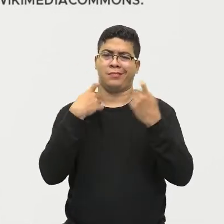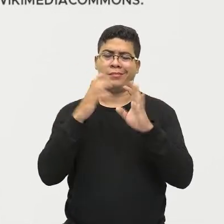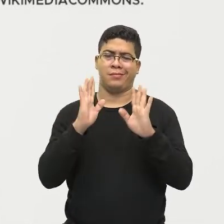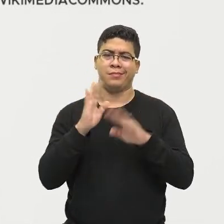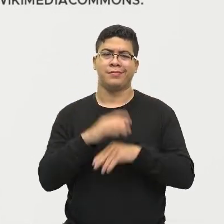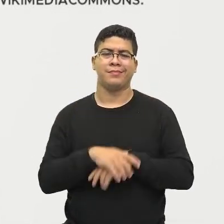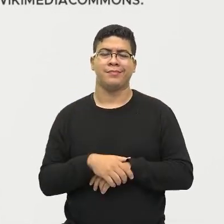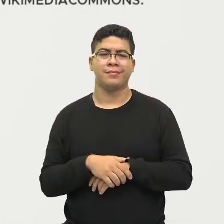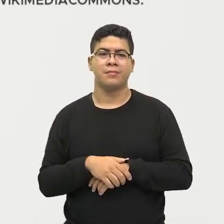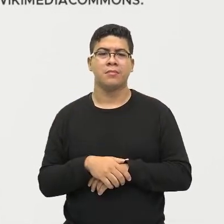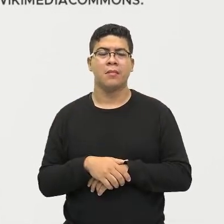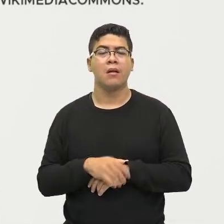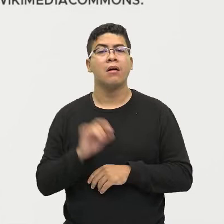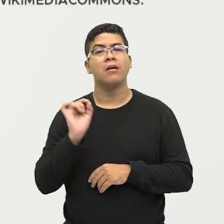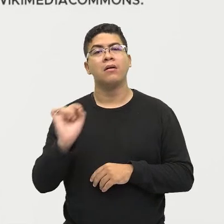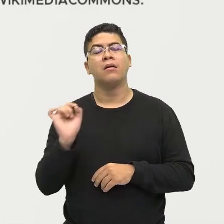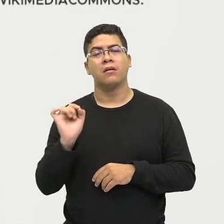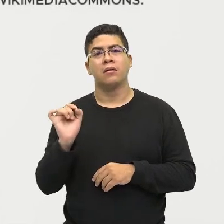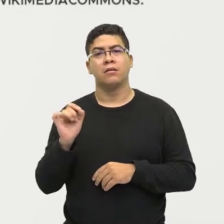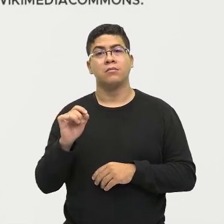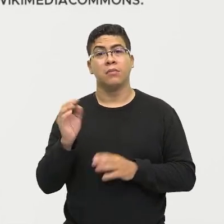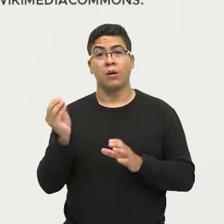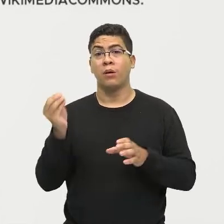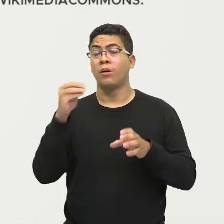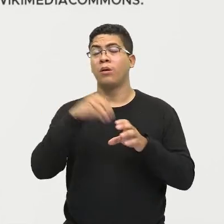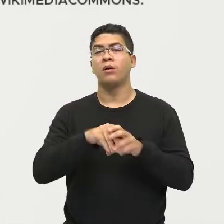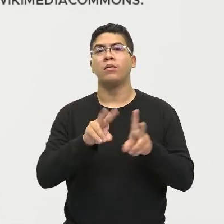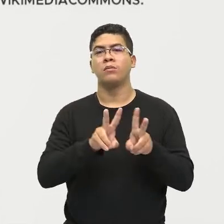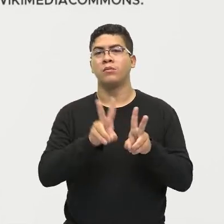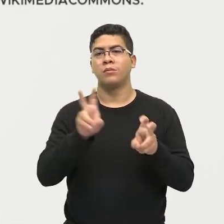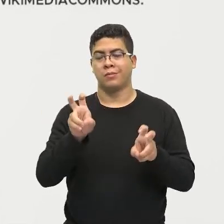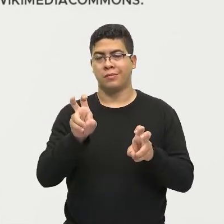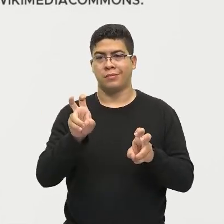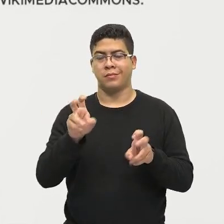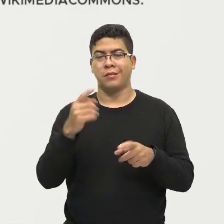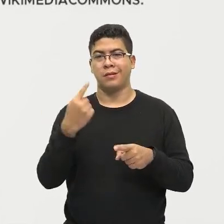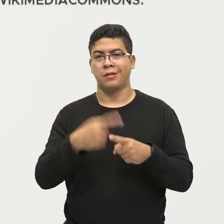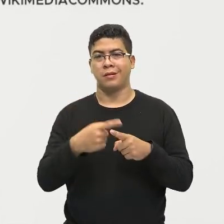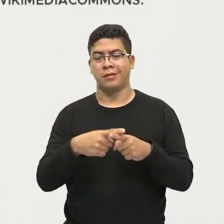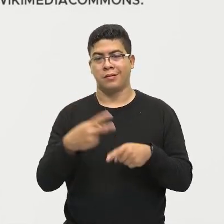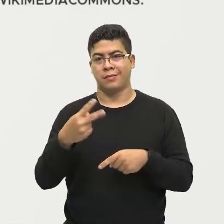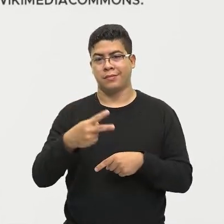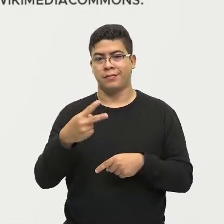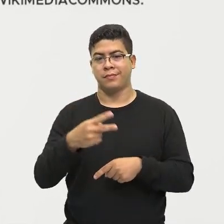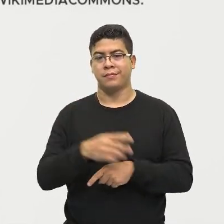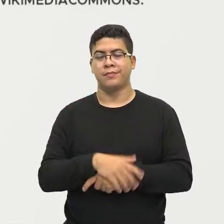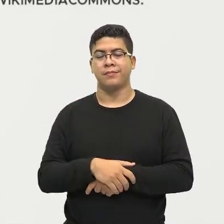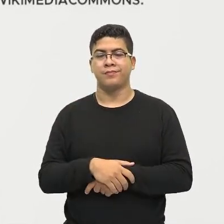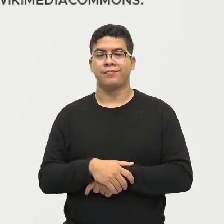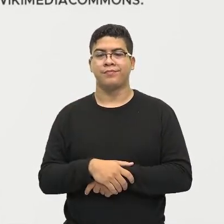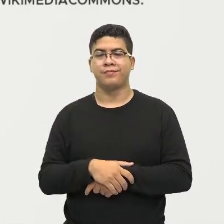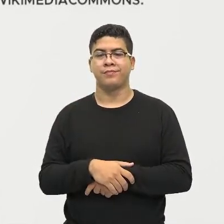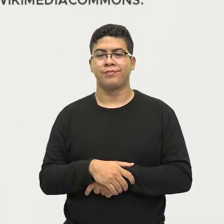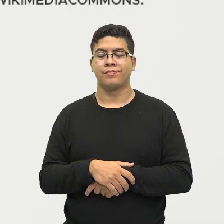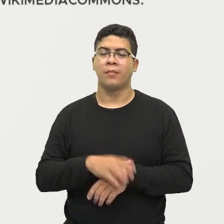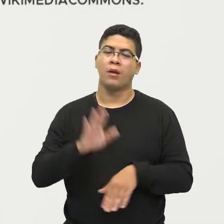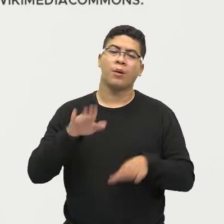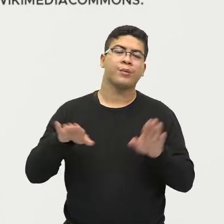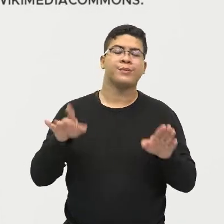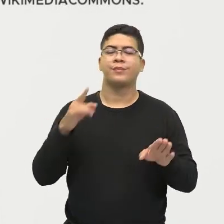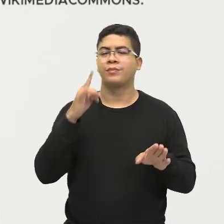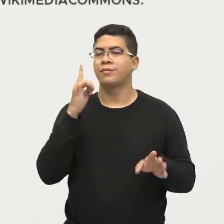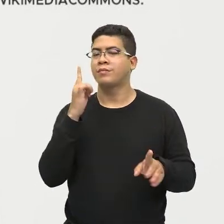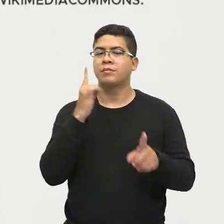que importa? Seu conteúdo. Então, na segunda estrofe tem: no entanto, se descobriu